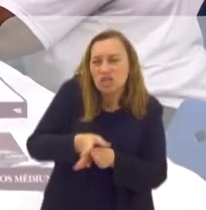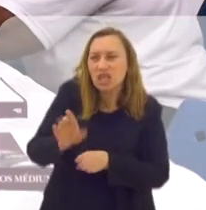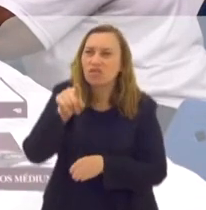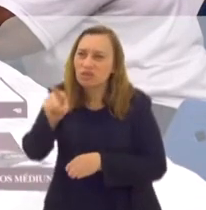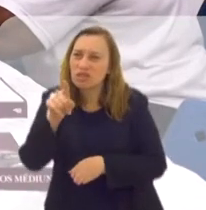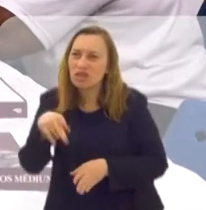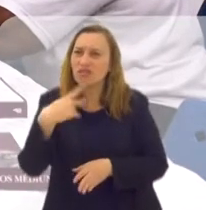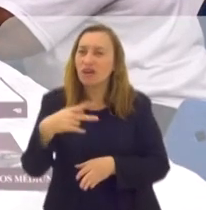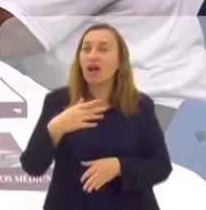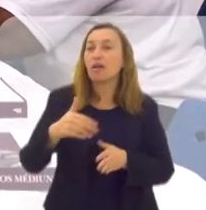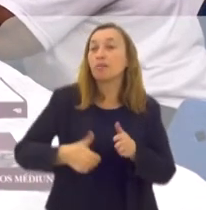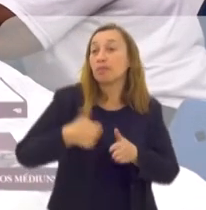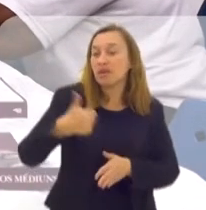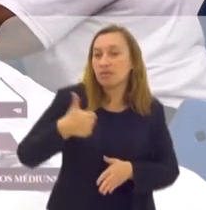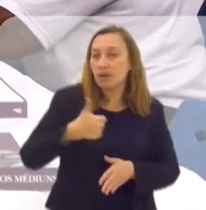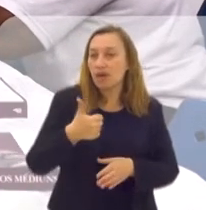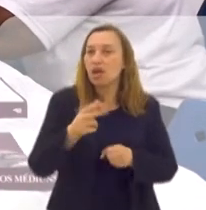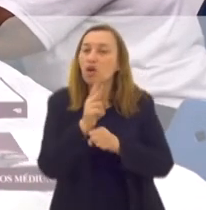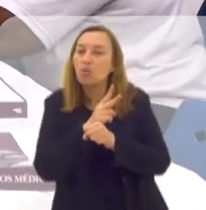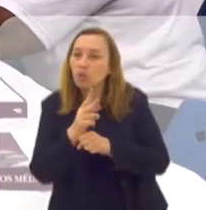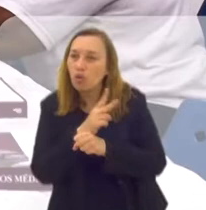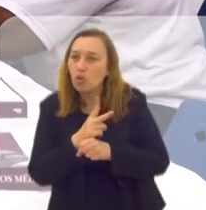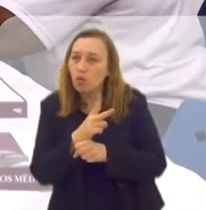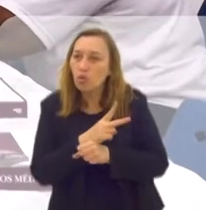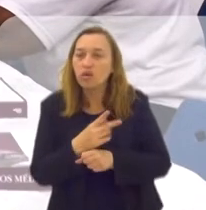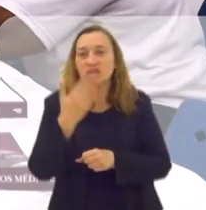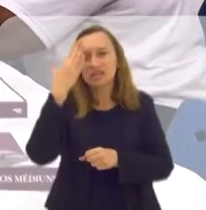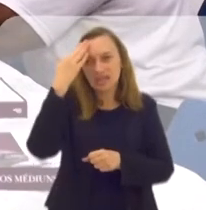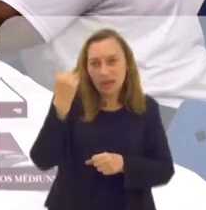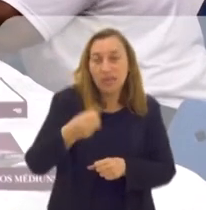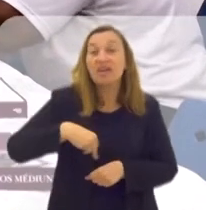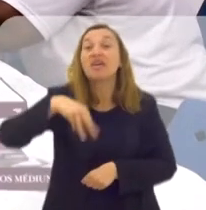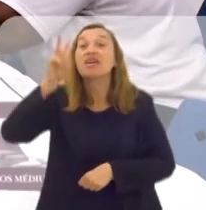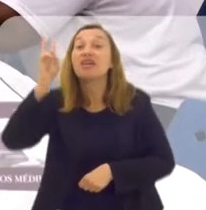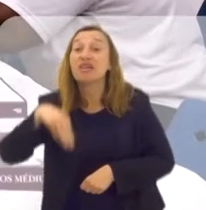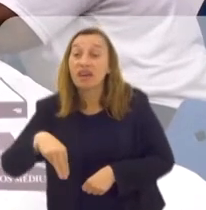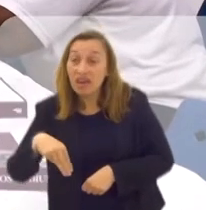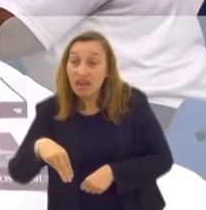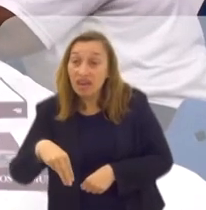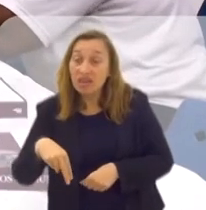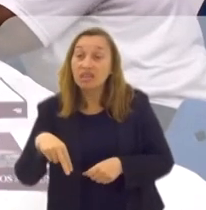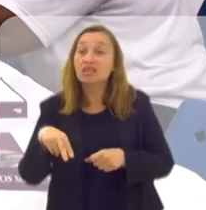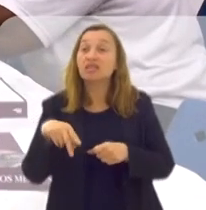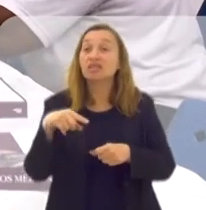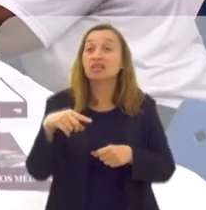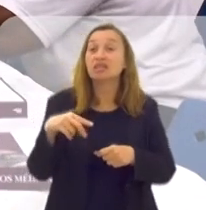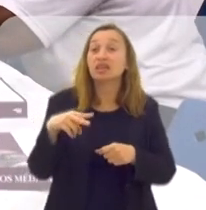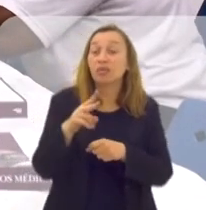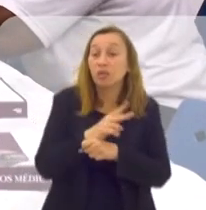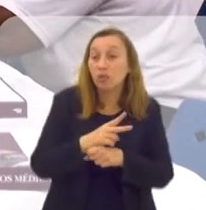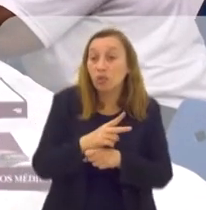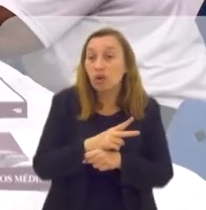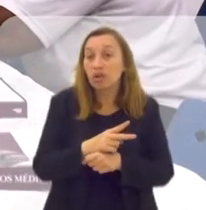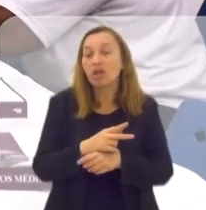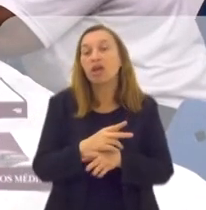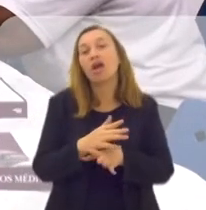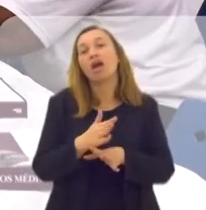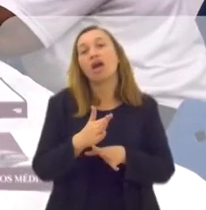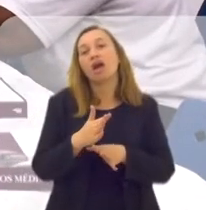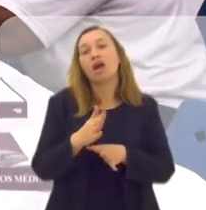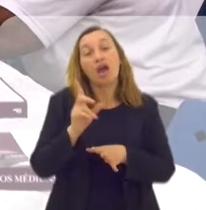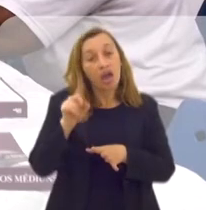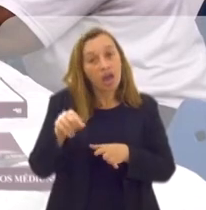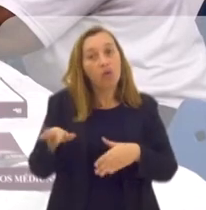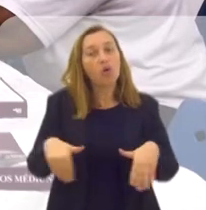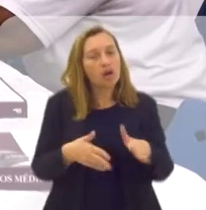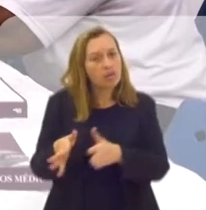dá para que as pessoas primeiro busquem a saber a quem elas estão procurando, eu